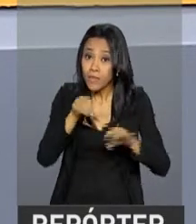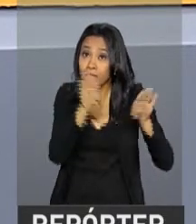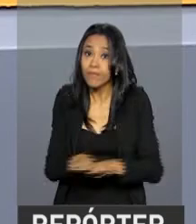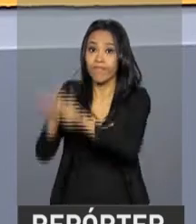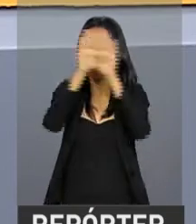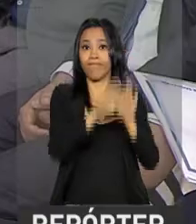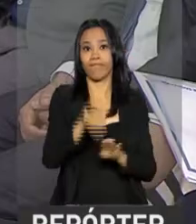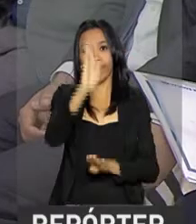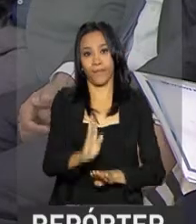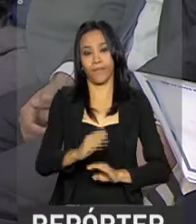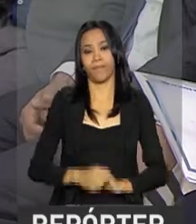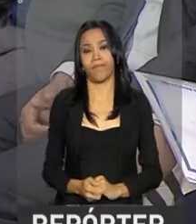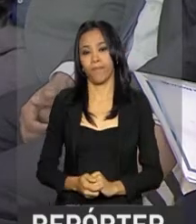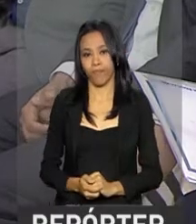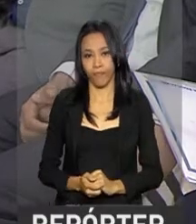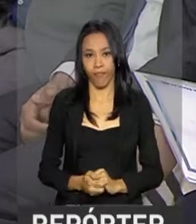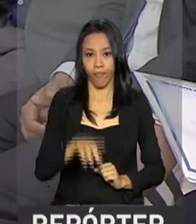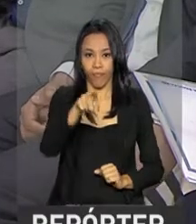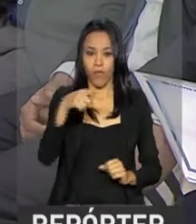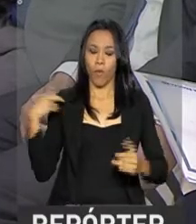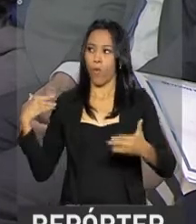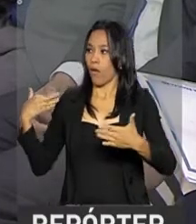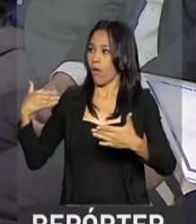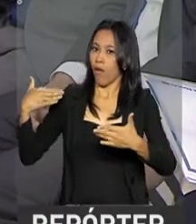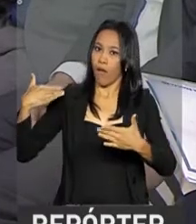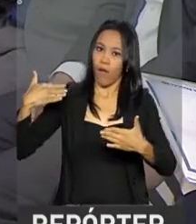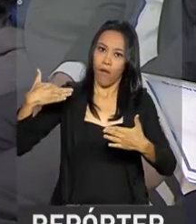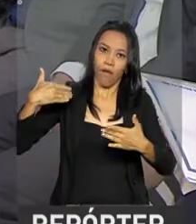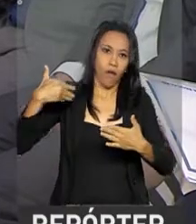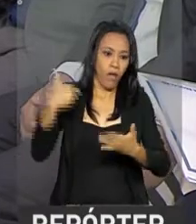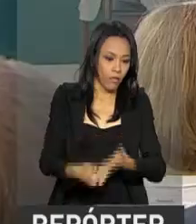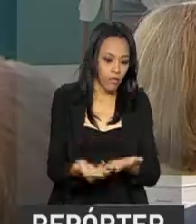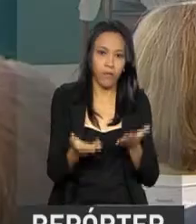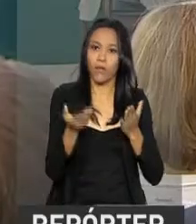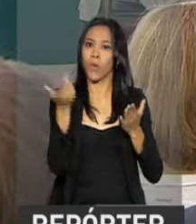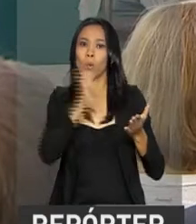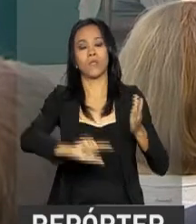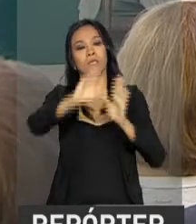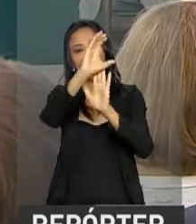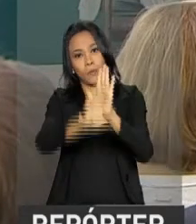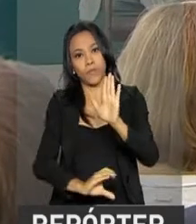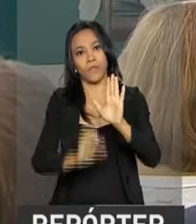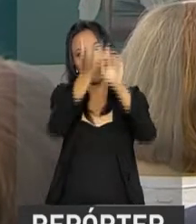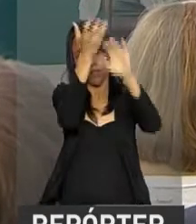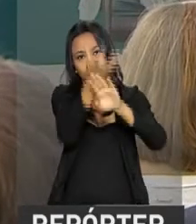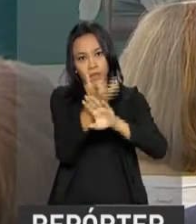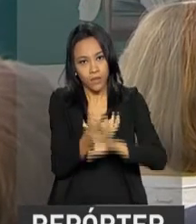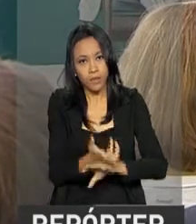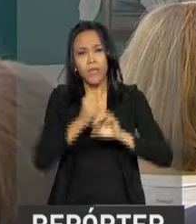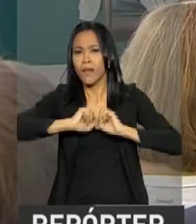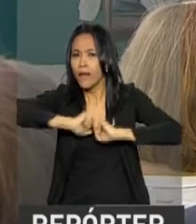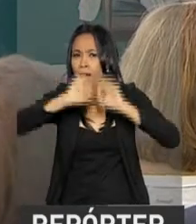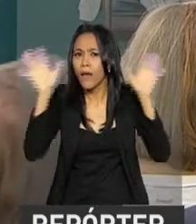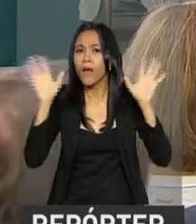país e colaborar foi um longo caminho até a construção de um documento único que define com clareza todas as